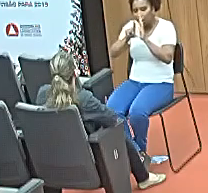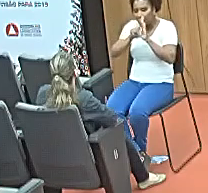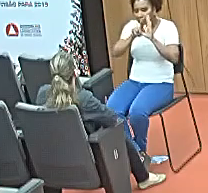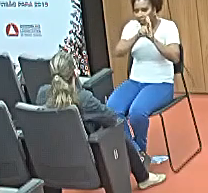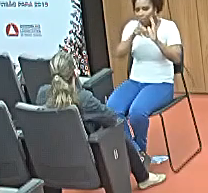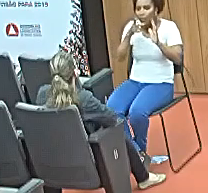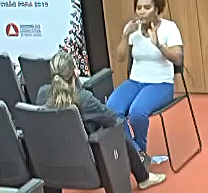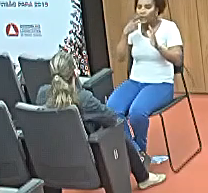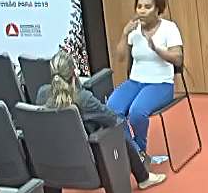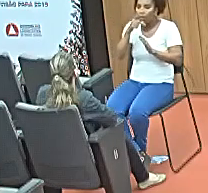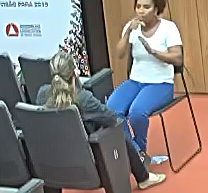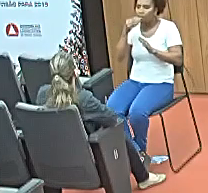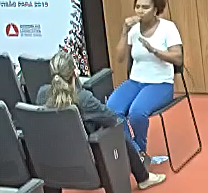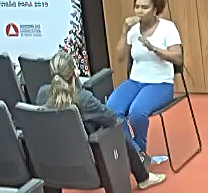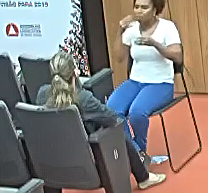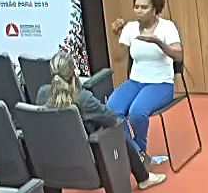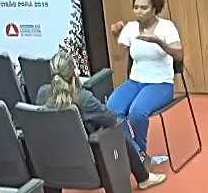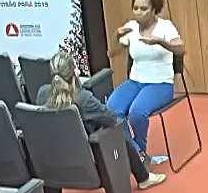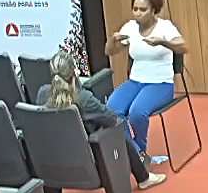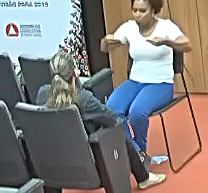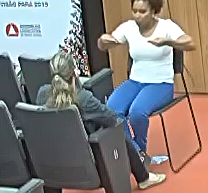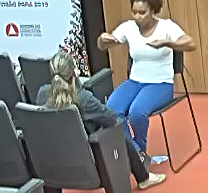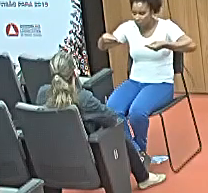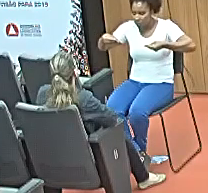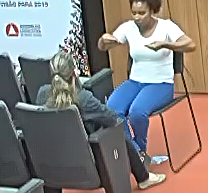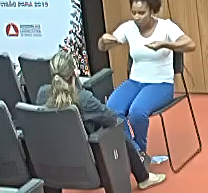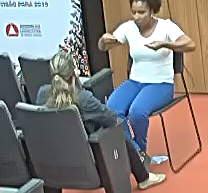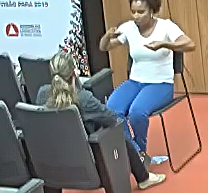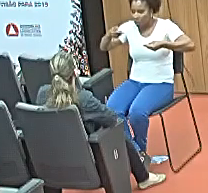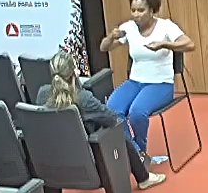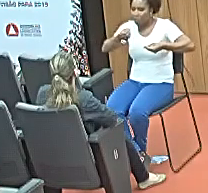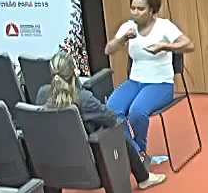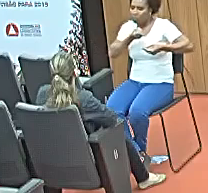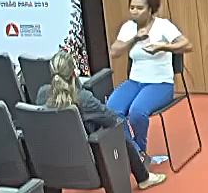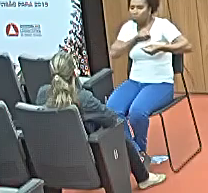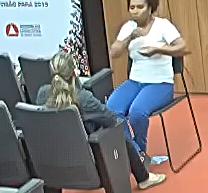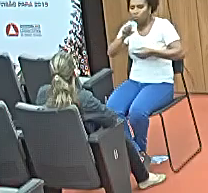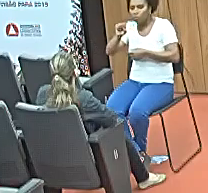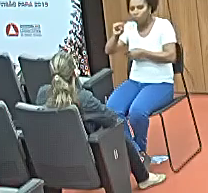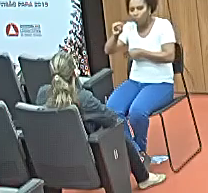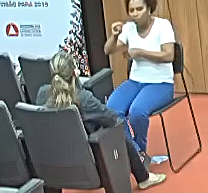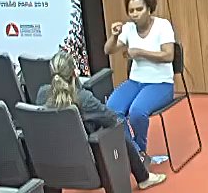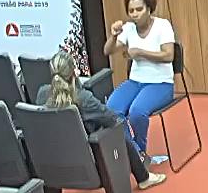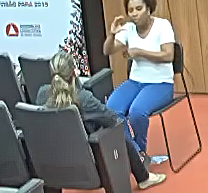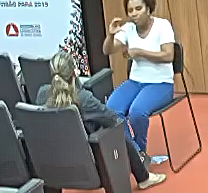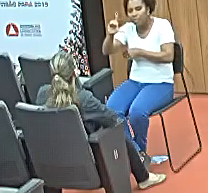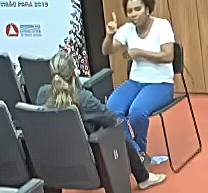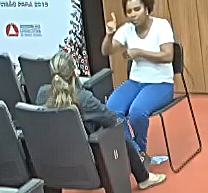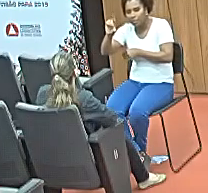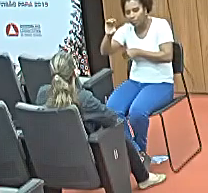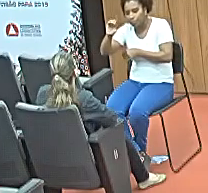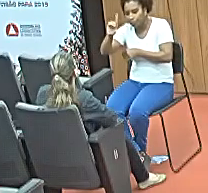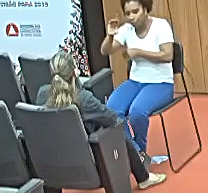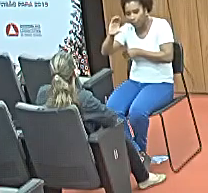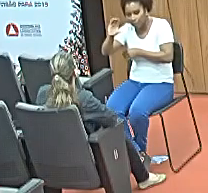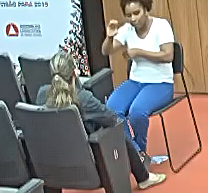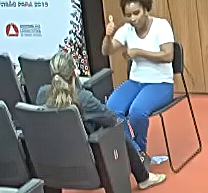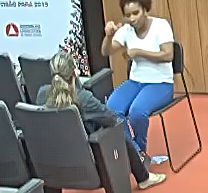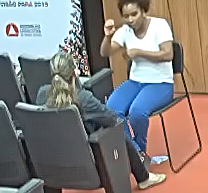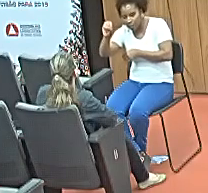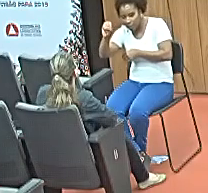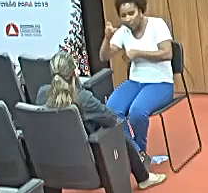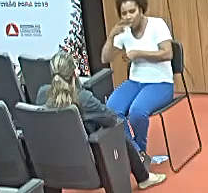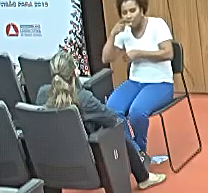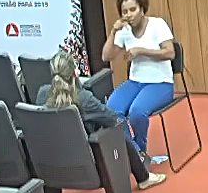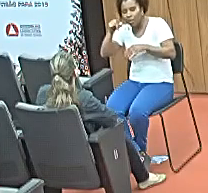para as e 10 na secretaria de desenvolvimento social mas precisamos de recursos para executar as outras propostas